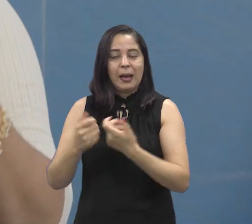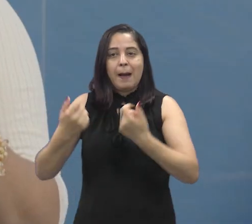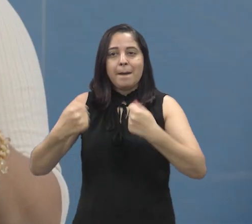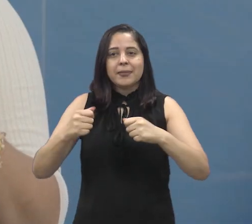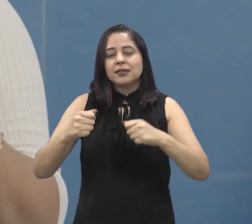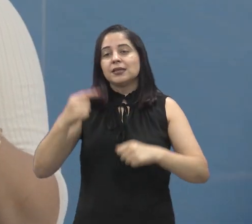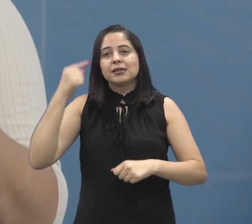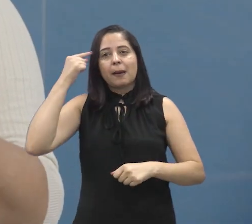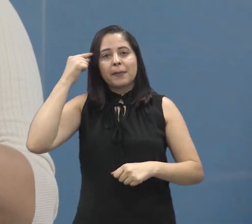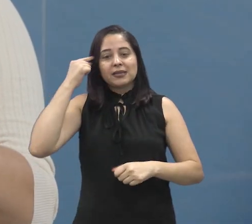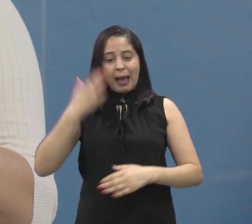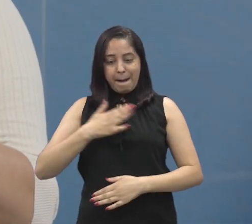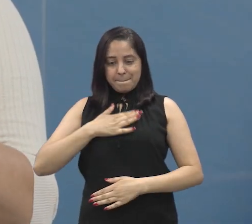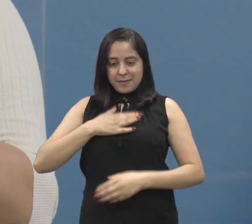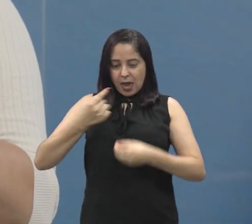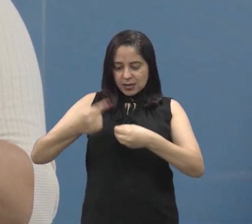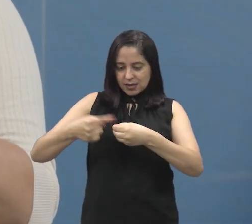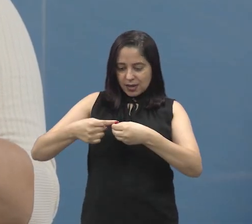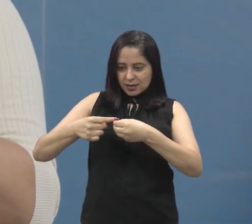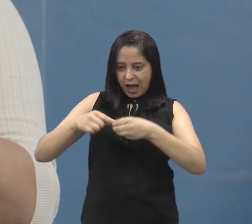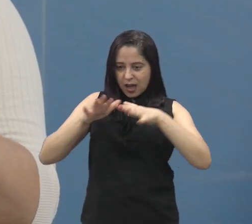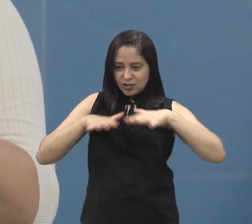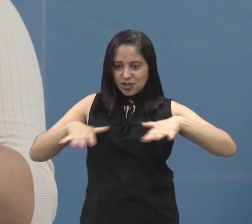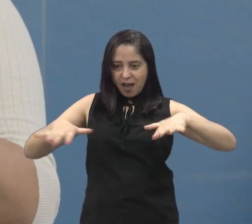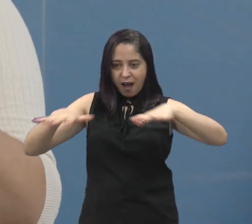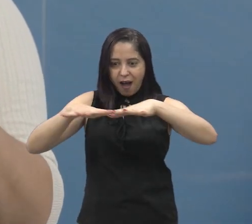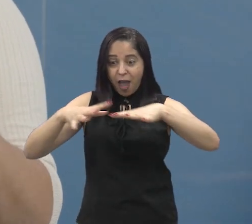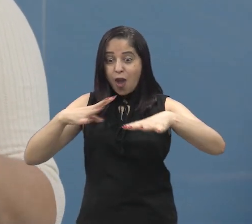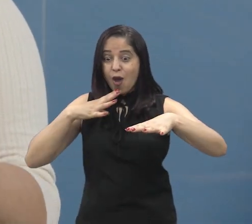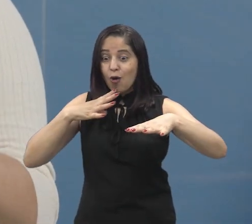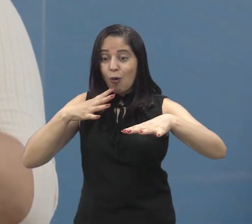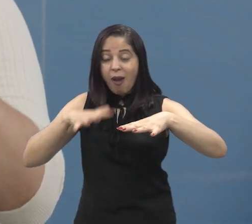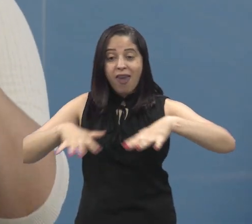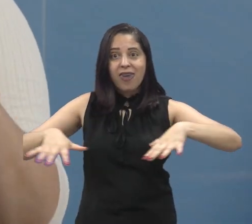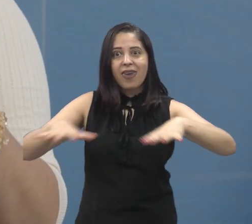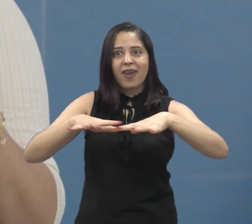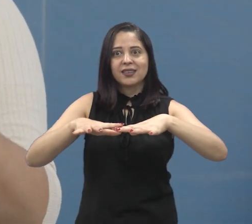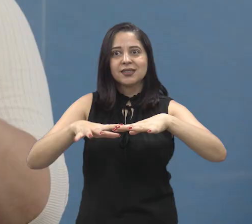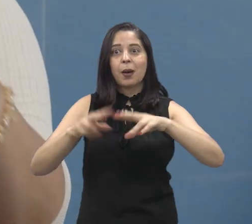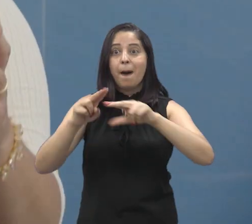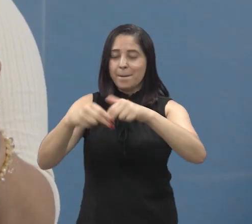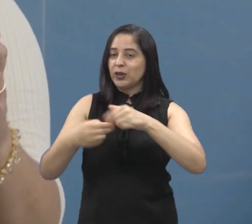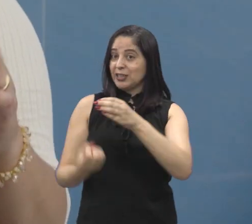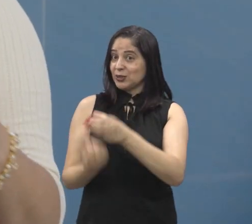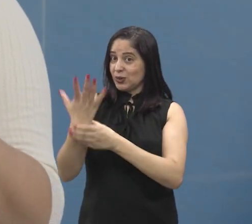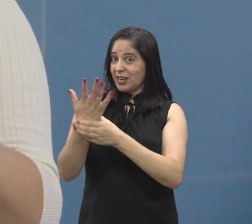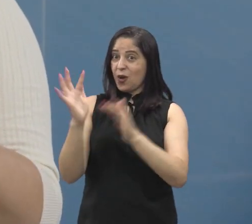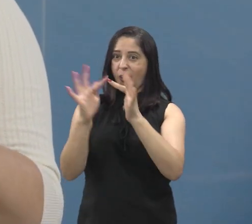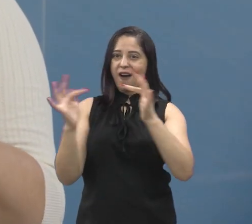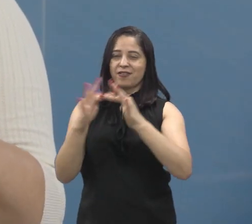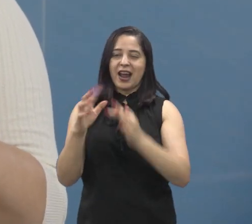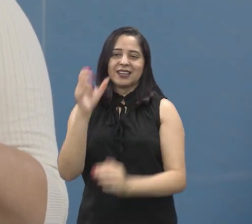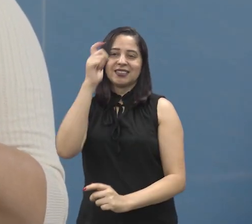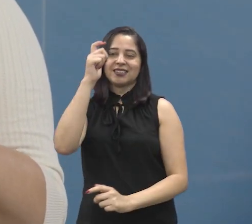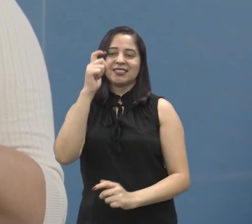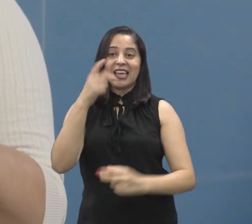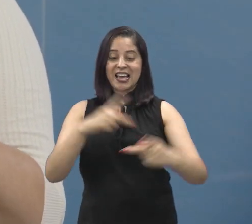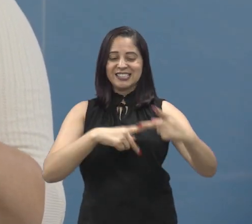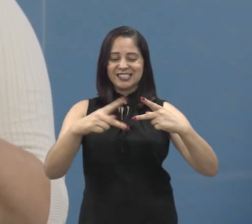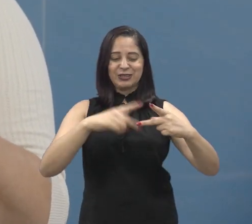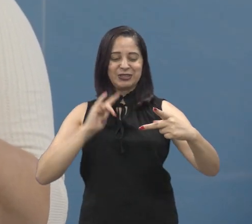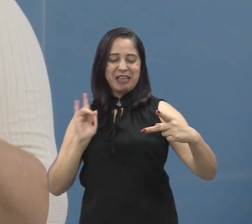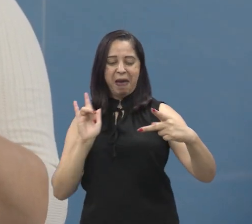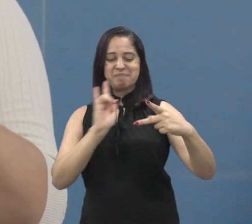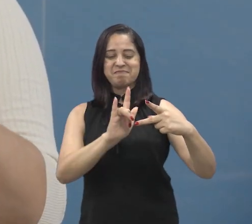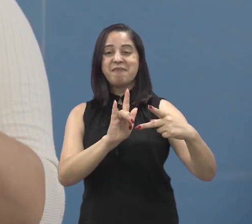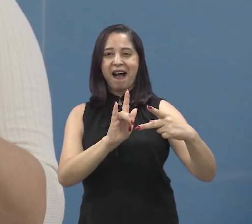seu município. E quando foi criado o slogan Eu Amo SJC, foi realmente para